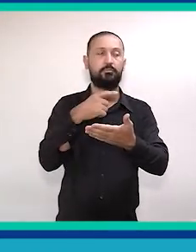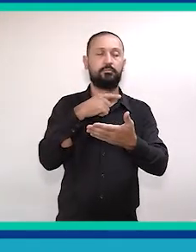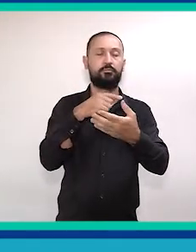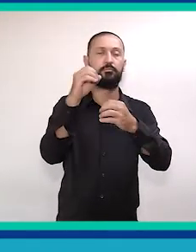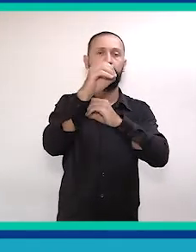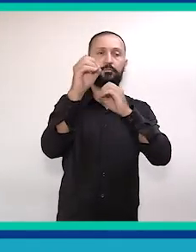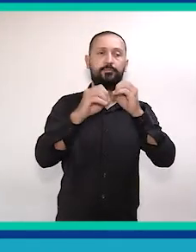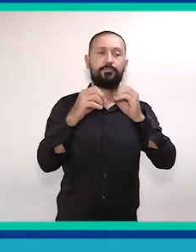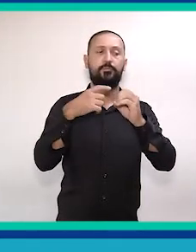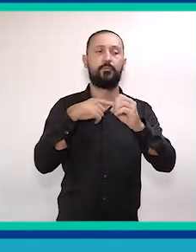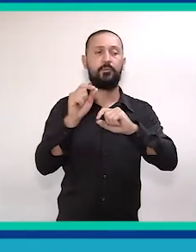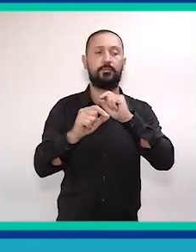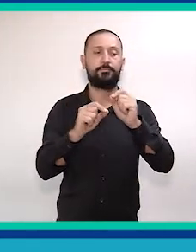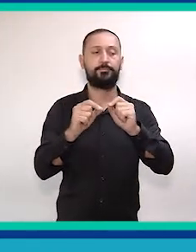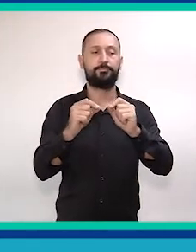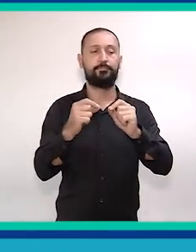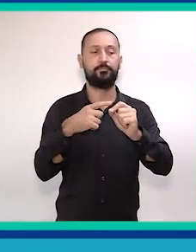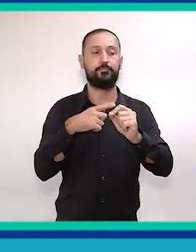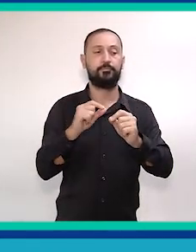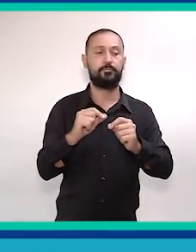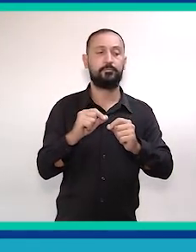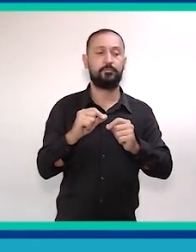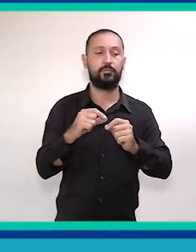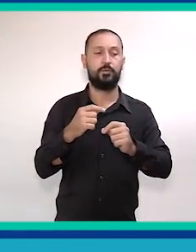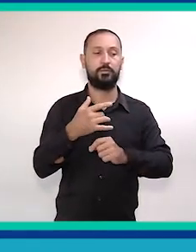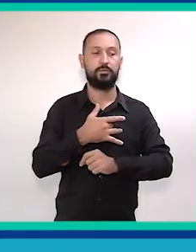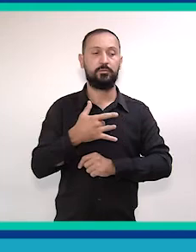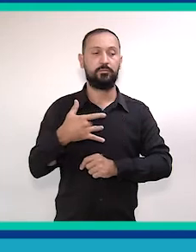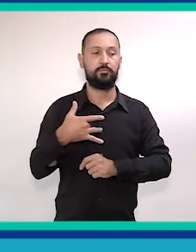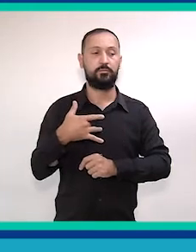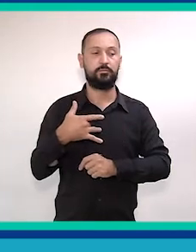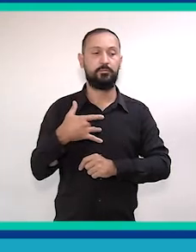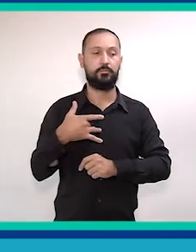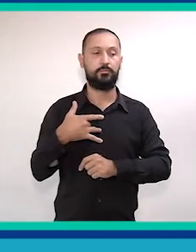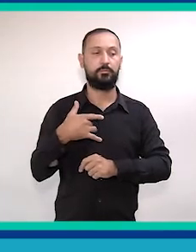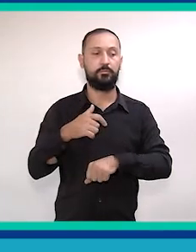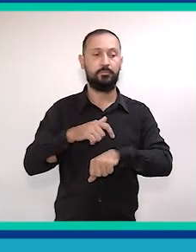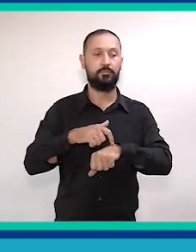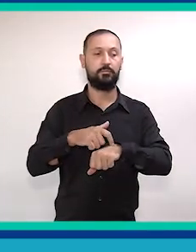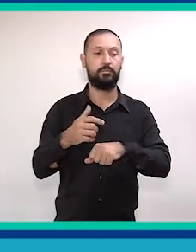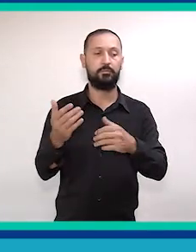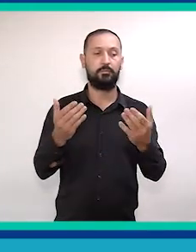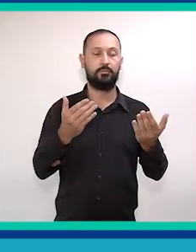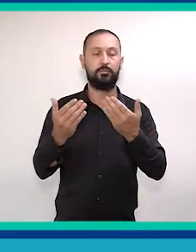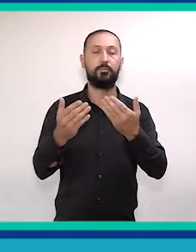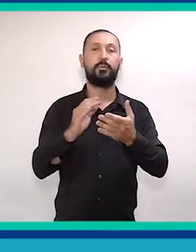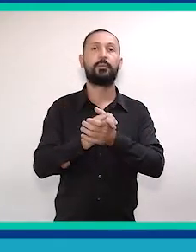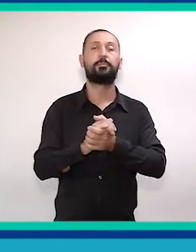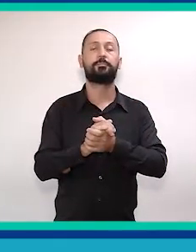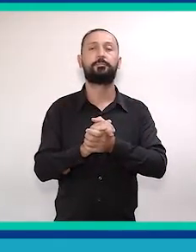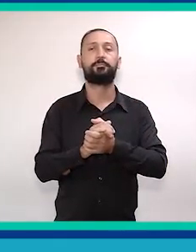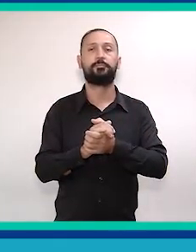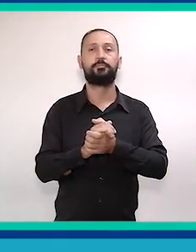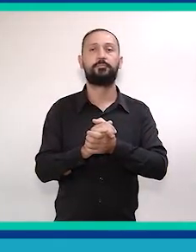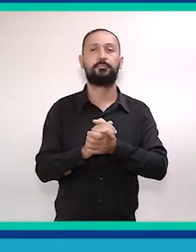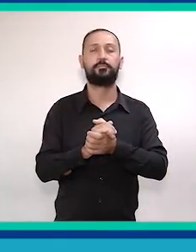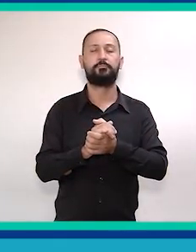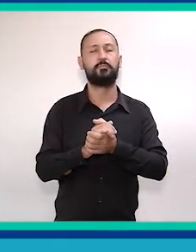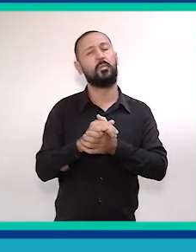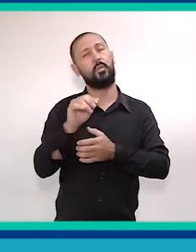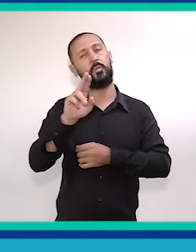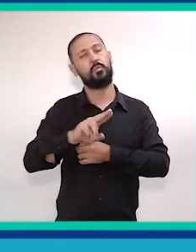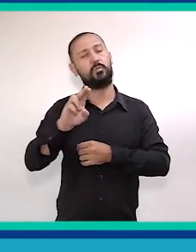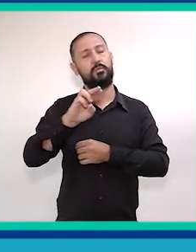nossa molécula atingiu mais a célula tumoral do que a célula saudável quando a gente comparou a célula saudável